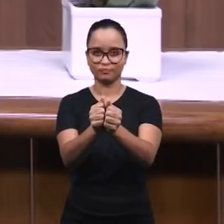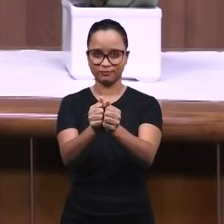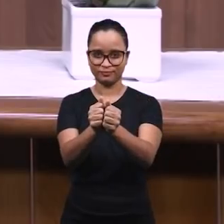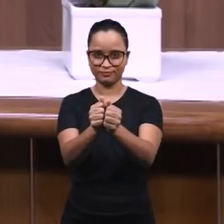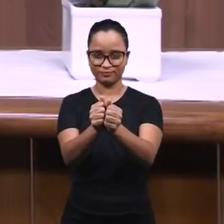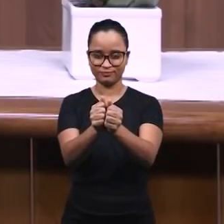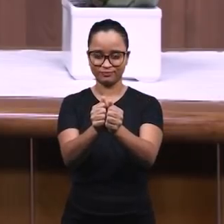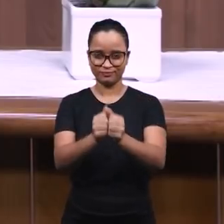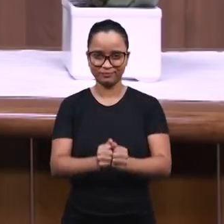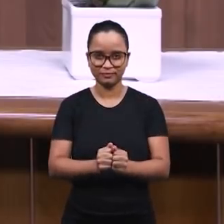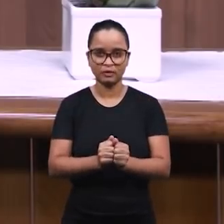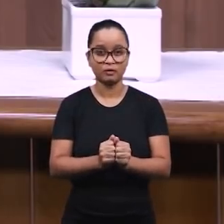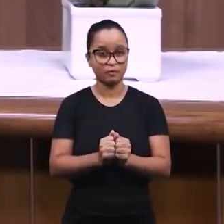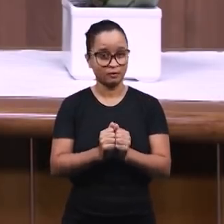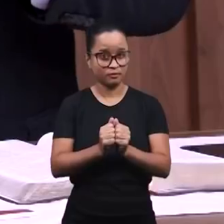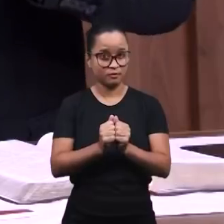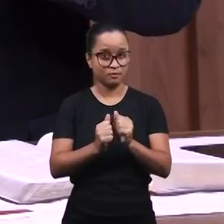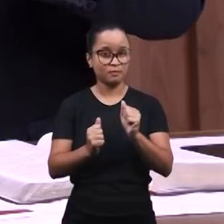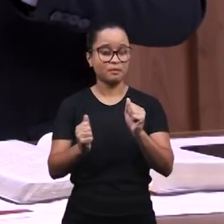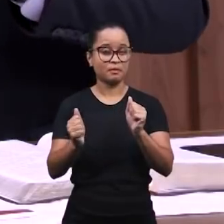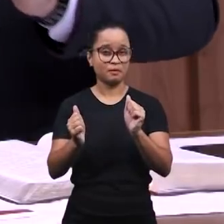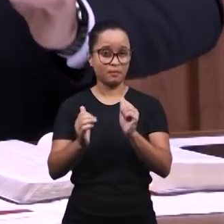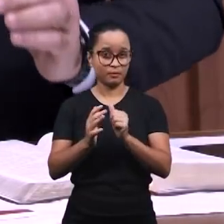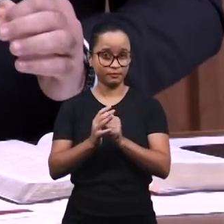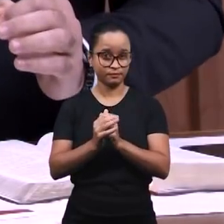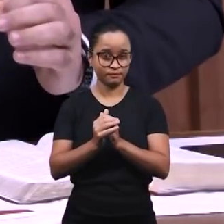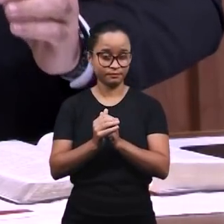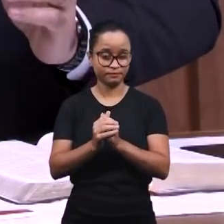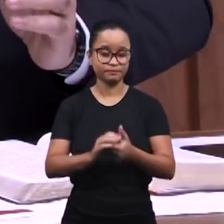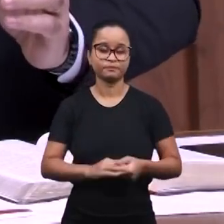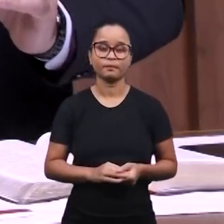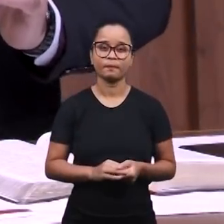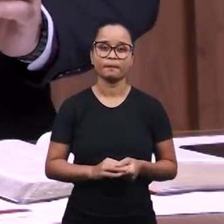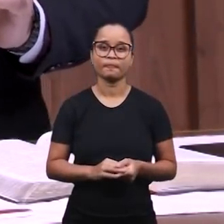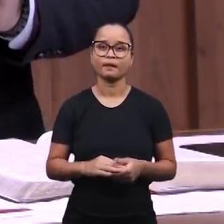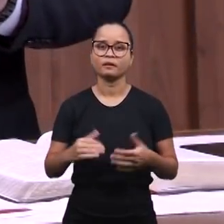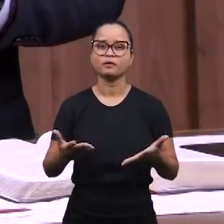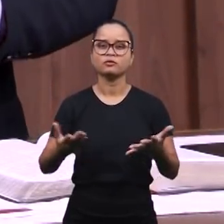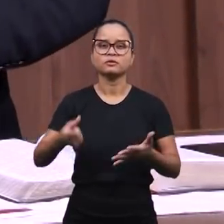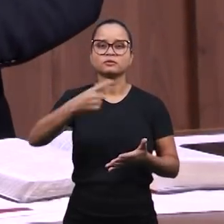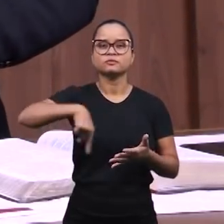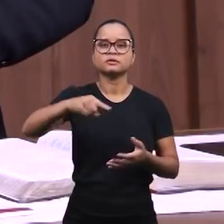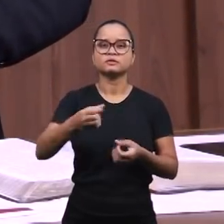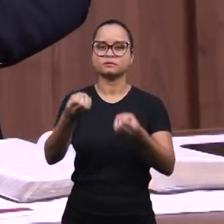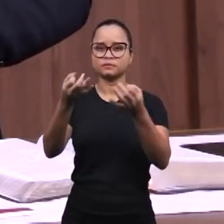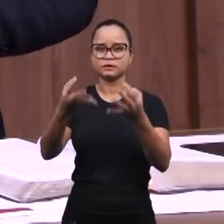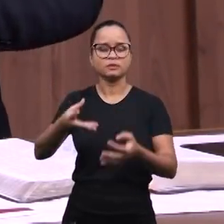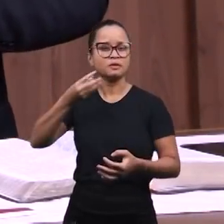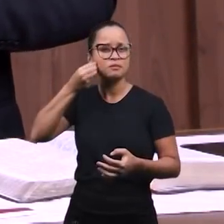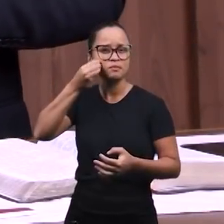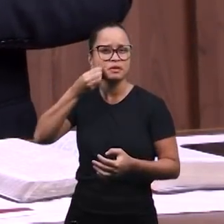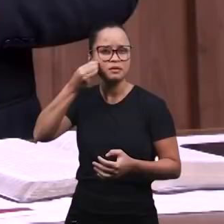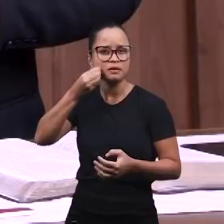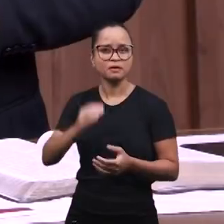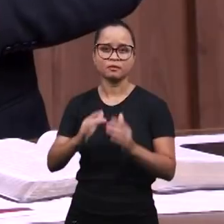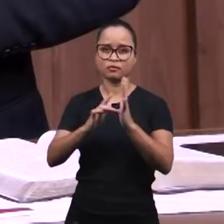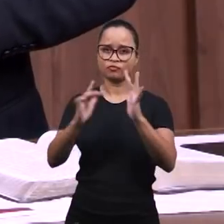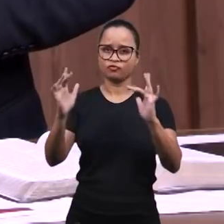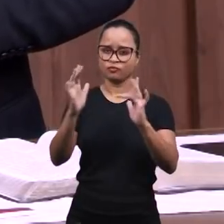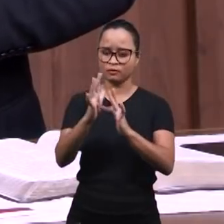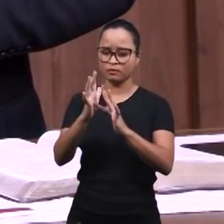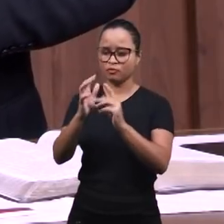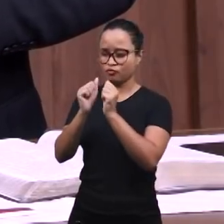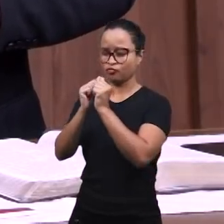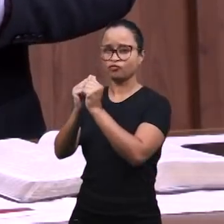Louvado seja o nome do Senhor. Nós estamos falando aqui de uma experiência vivida por Jesus juntamente com os seus